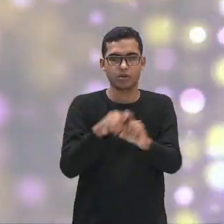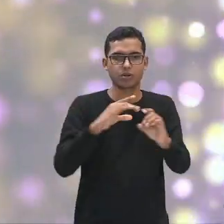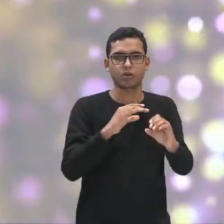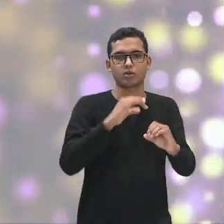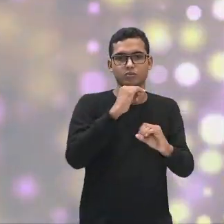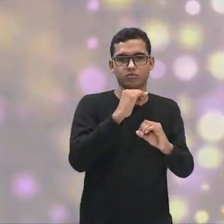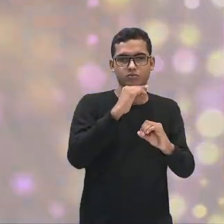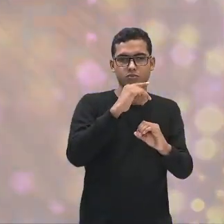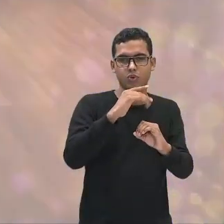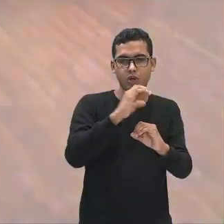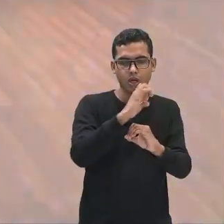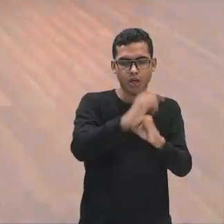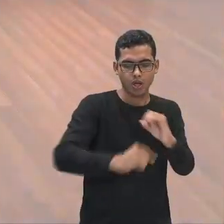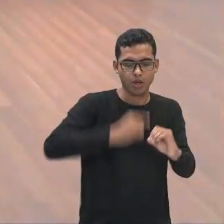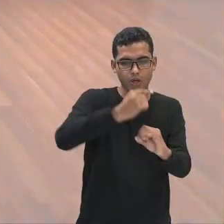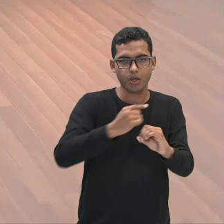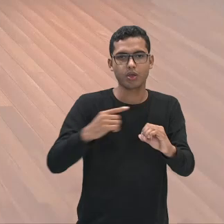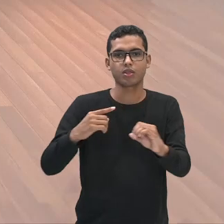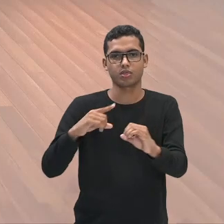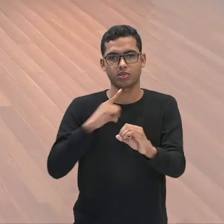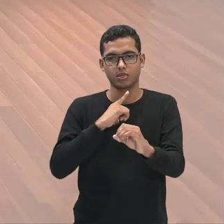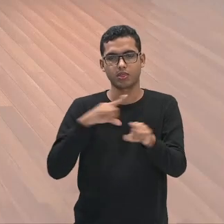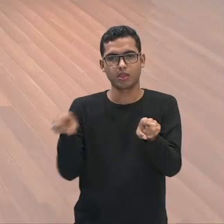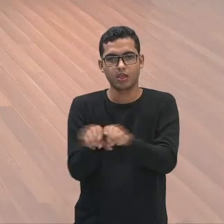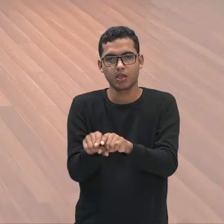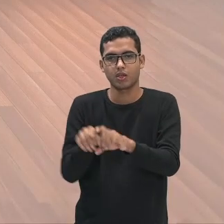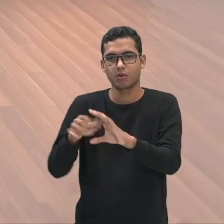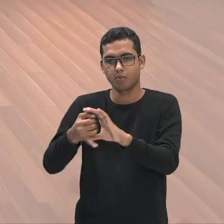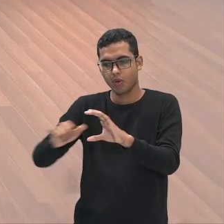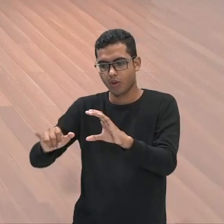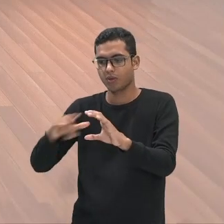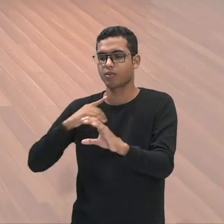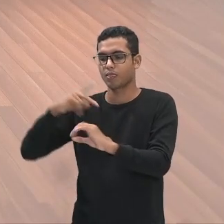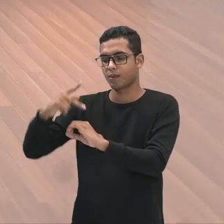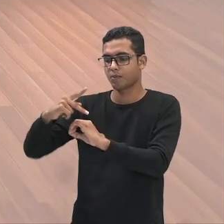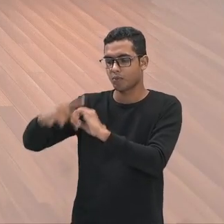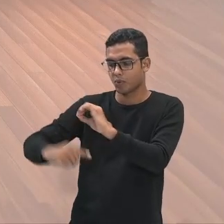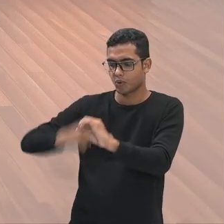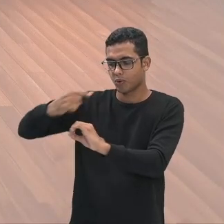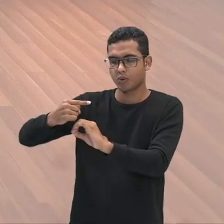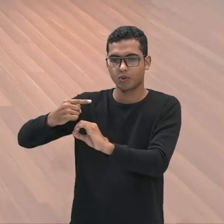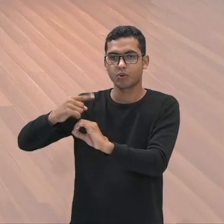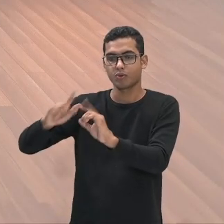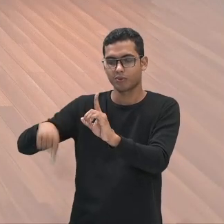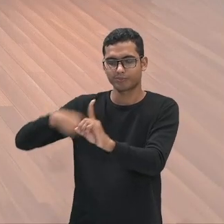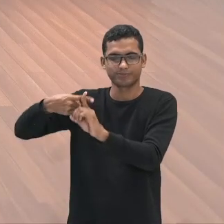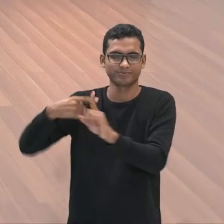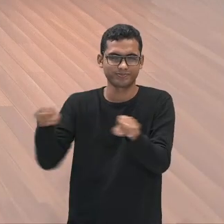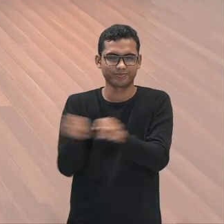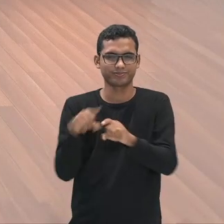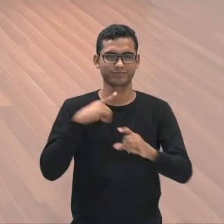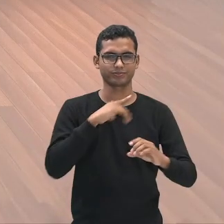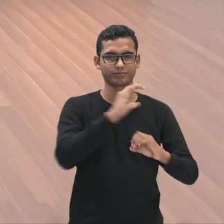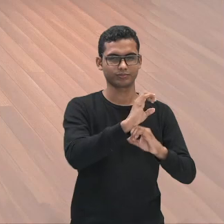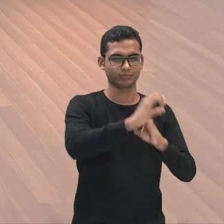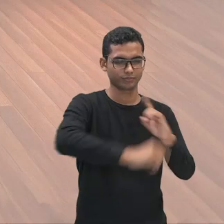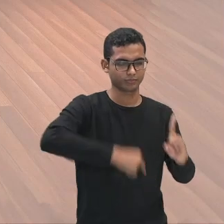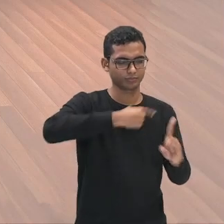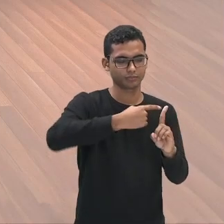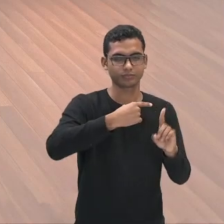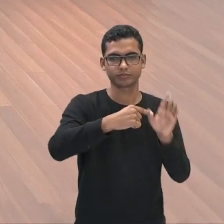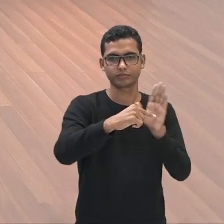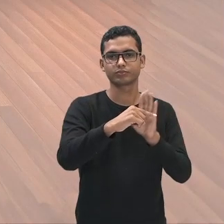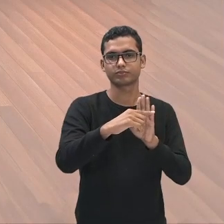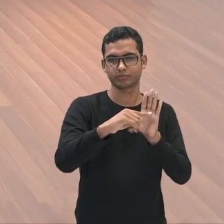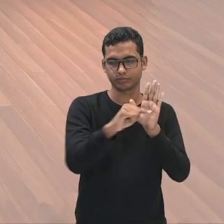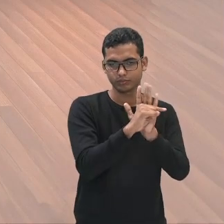Essas partículas são os prótons, que têm carga positiva, os elétrons, que têm carga negativa, e os